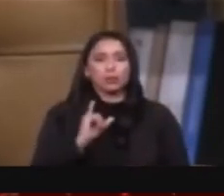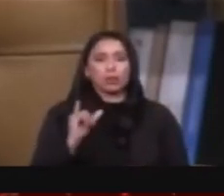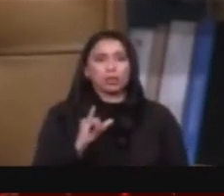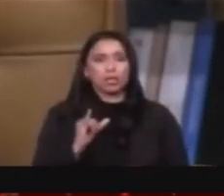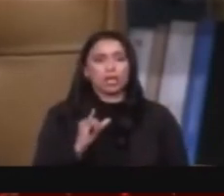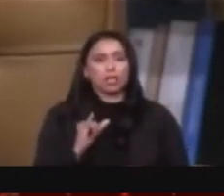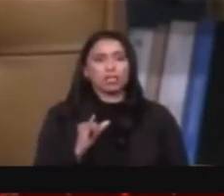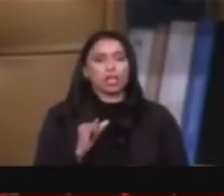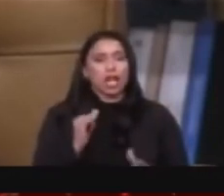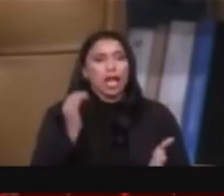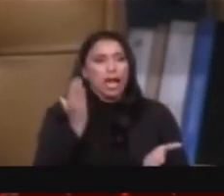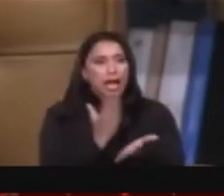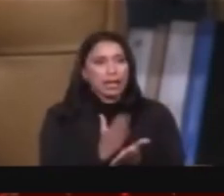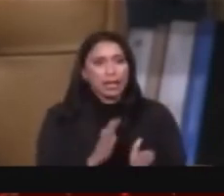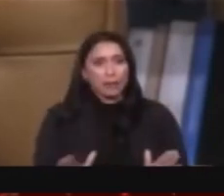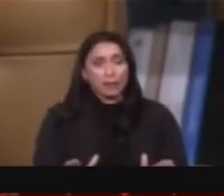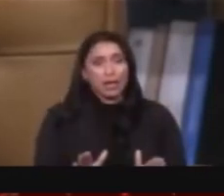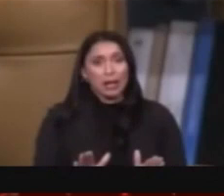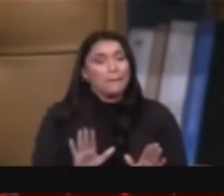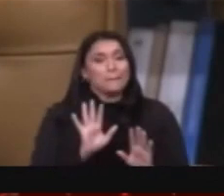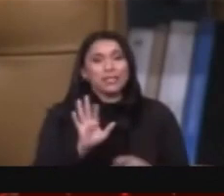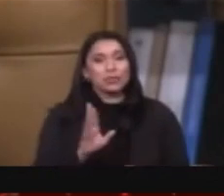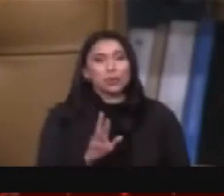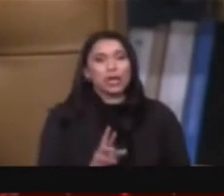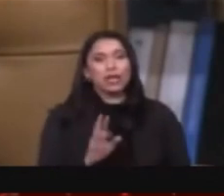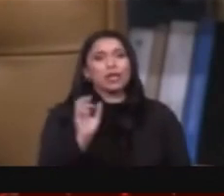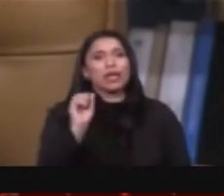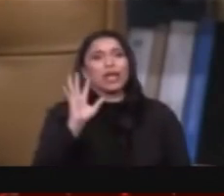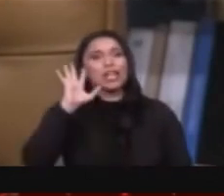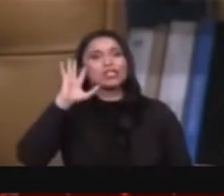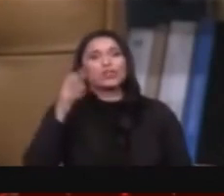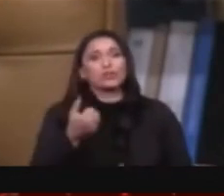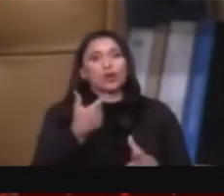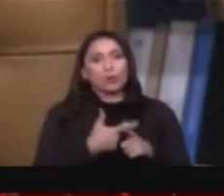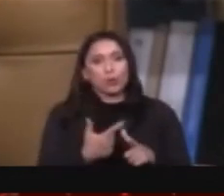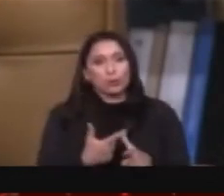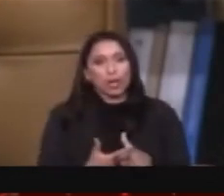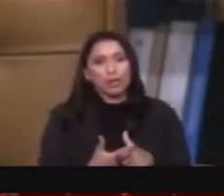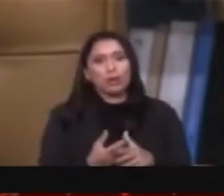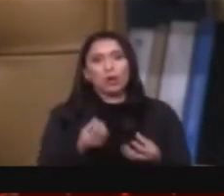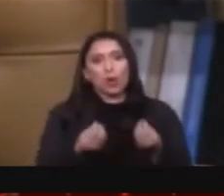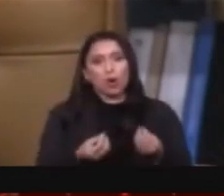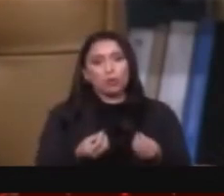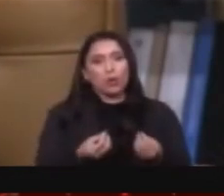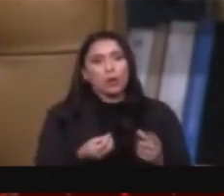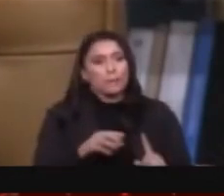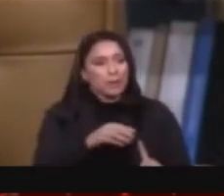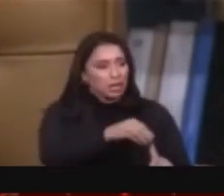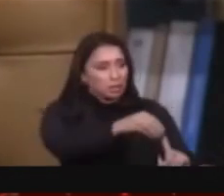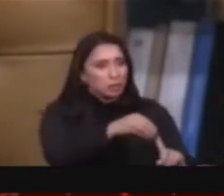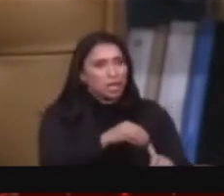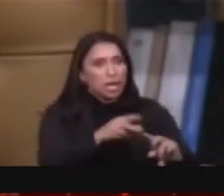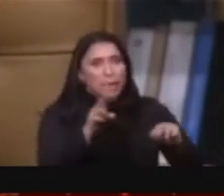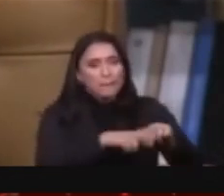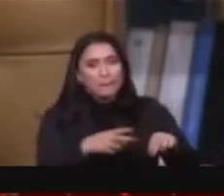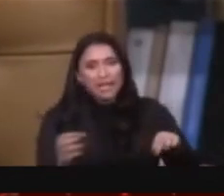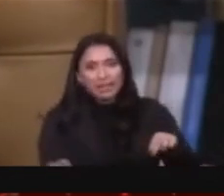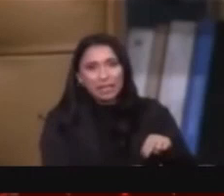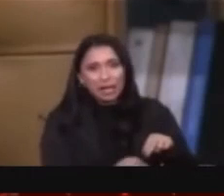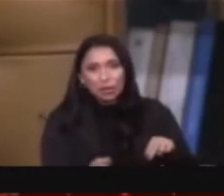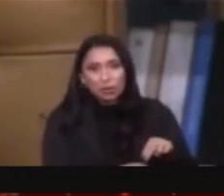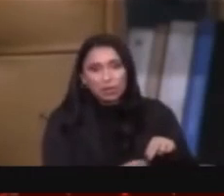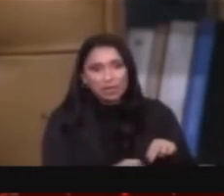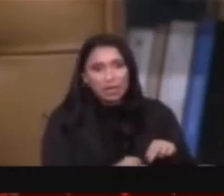que certamente não é o de prender menino pobre de periferia. O caminho seria, acho que estamos todos de acordo, monitorar grandes